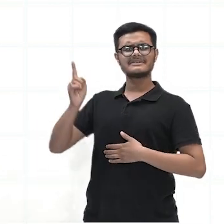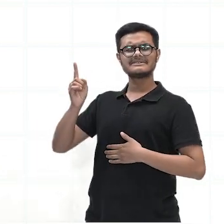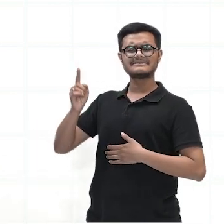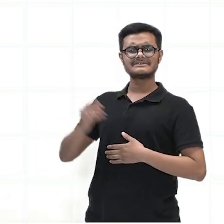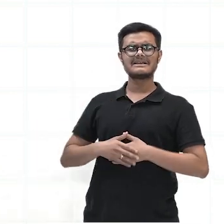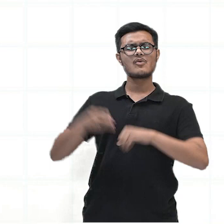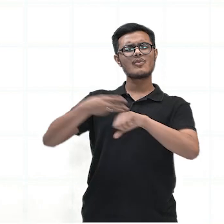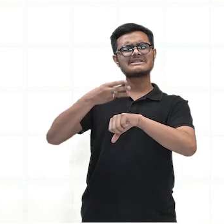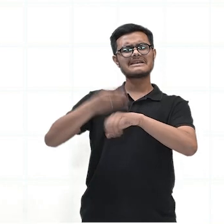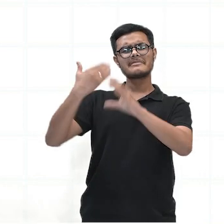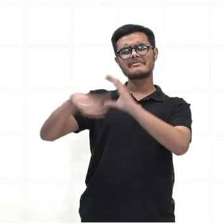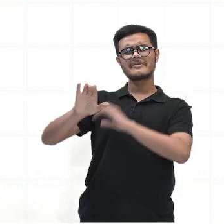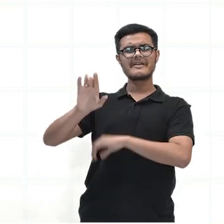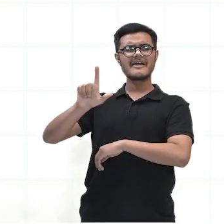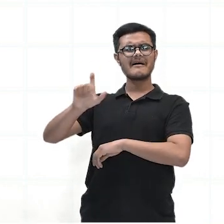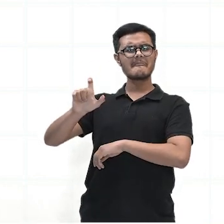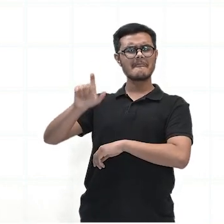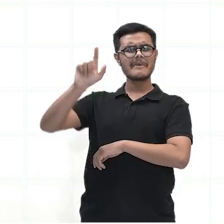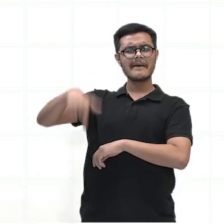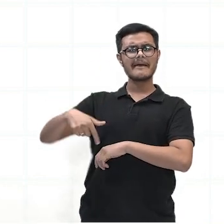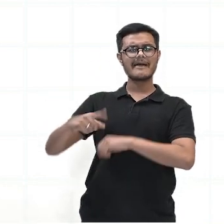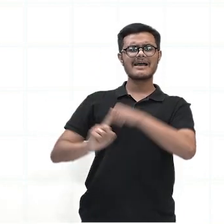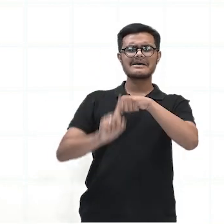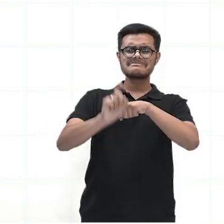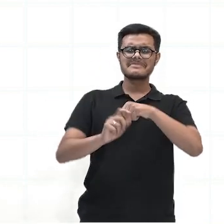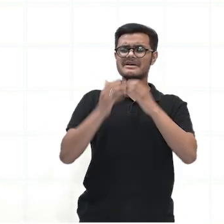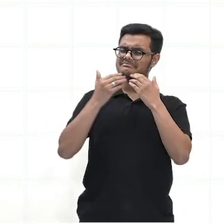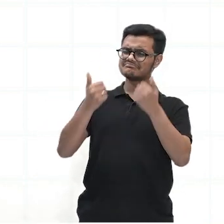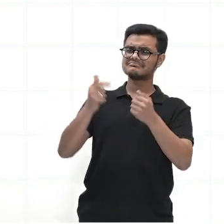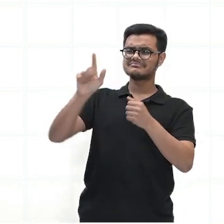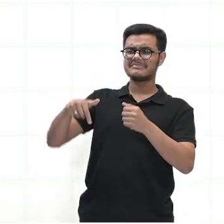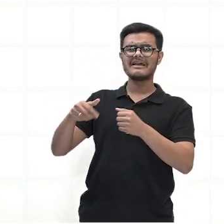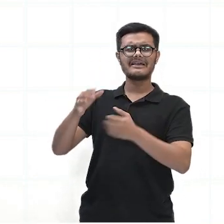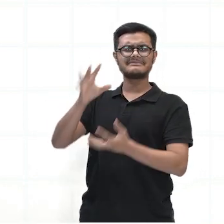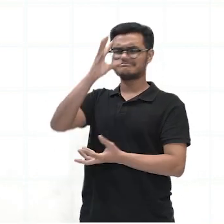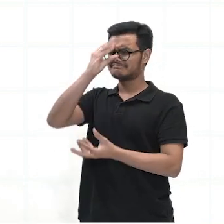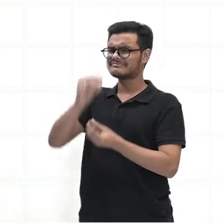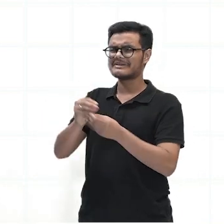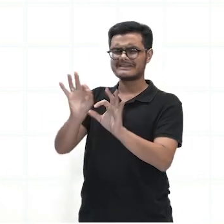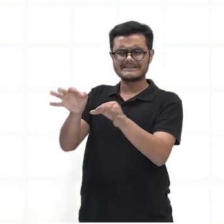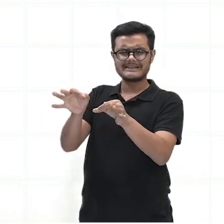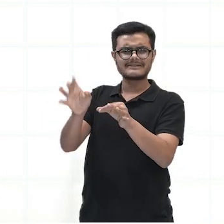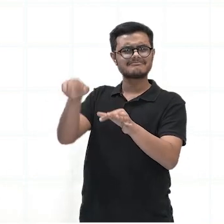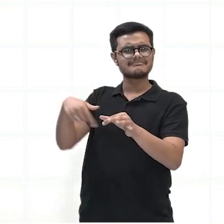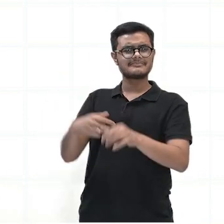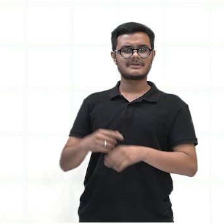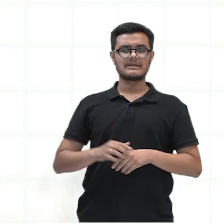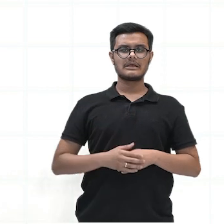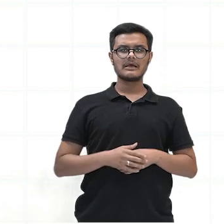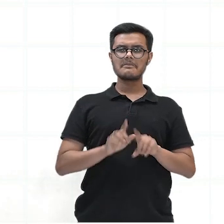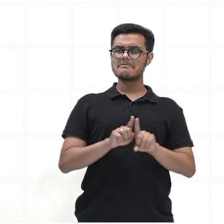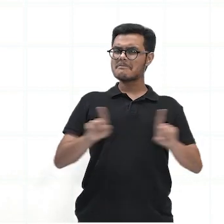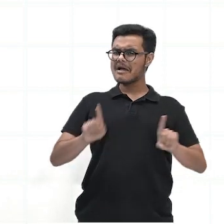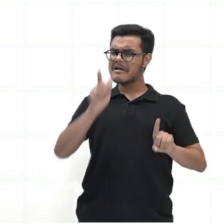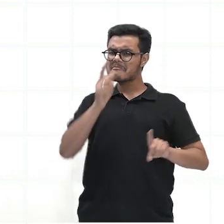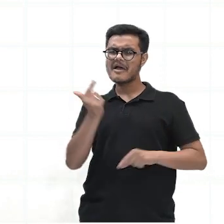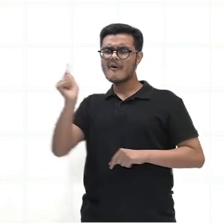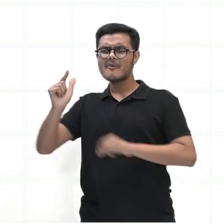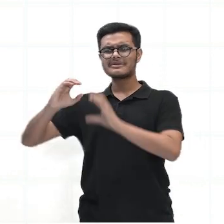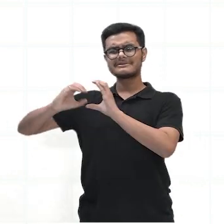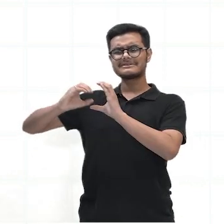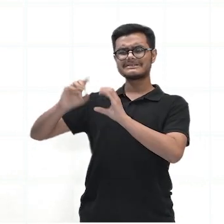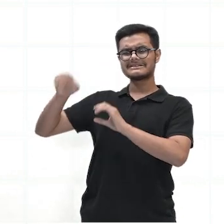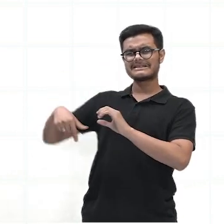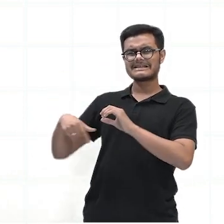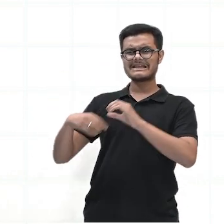seu WhatsApp, então a pessoa sabe que está tudo bem, que está tudo certo, a pessoa está ok. Agora, essa aqui já é um pouquinho diferente, né? Essa aqui